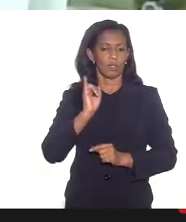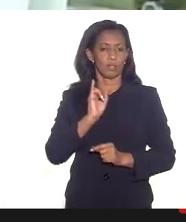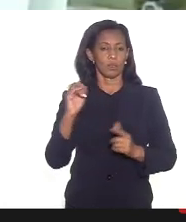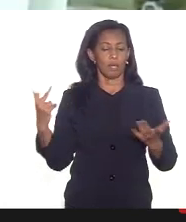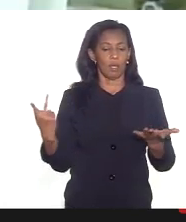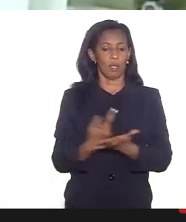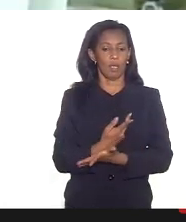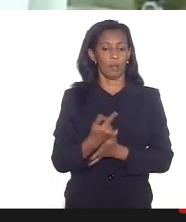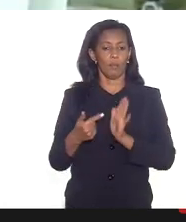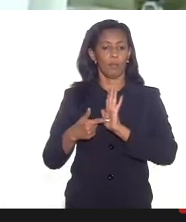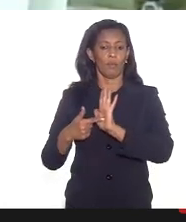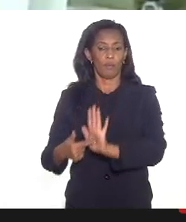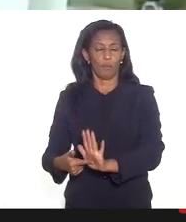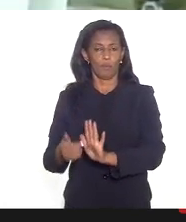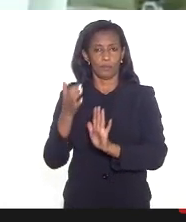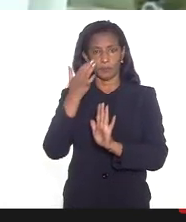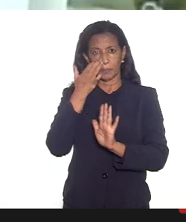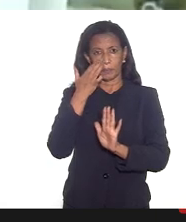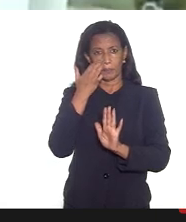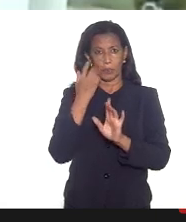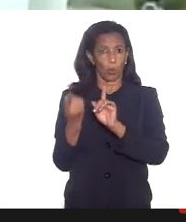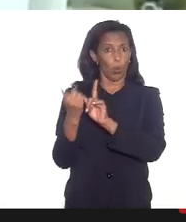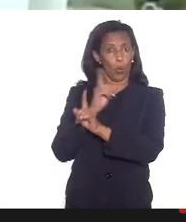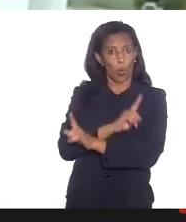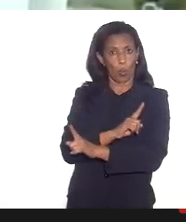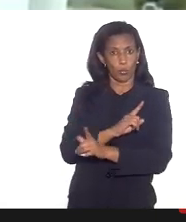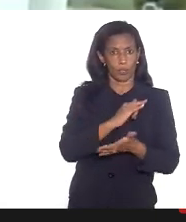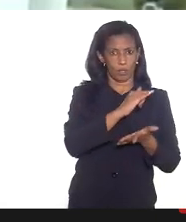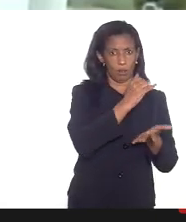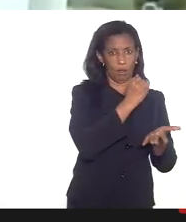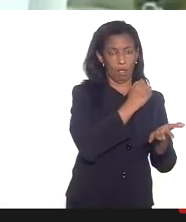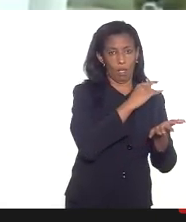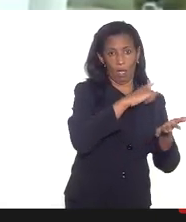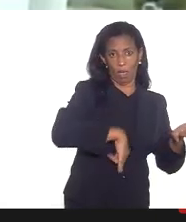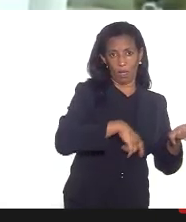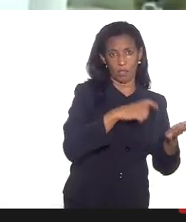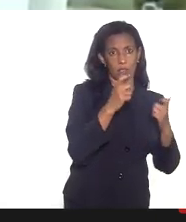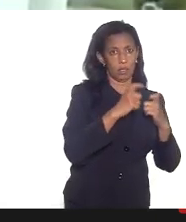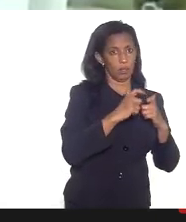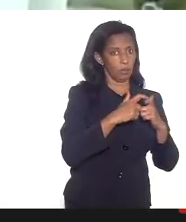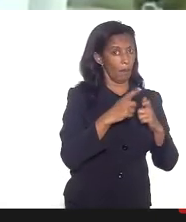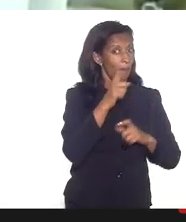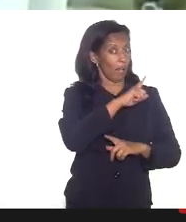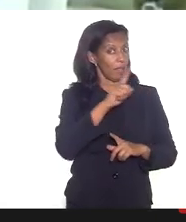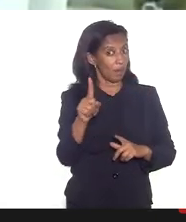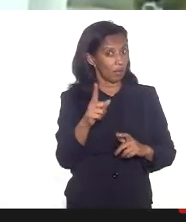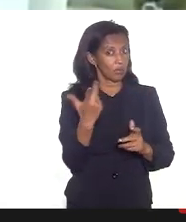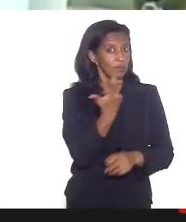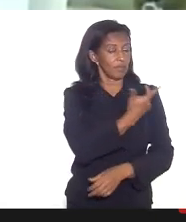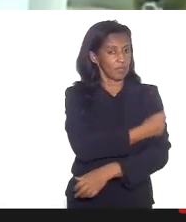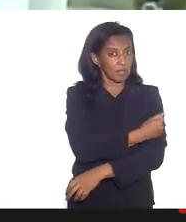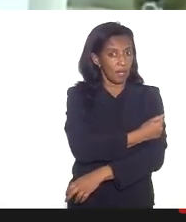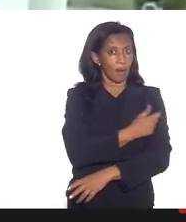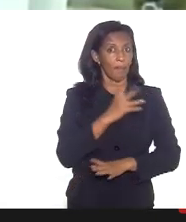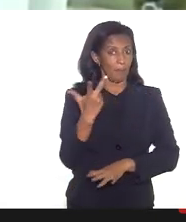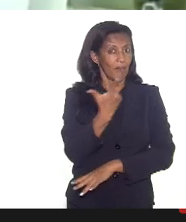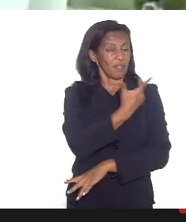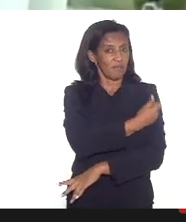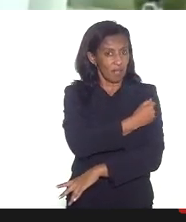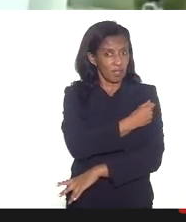fosse o caso apresentar uma conta indicação aí sim eu atestado para não se vacinar mas